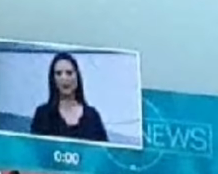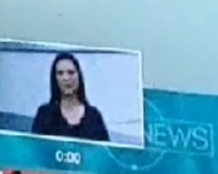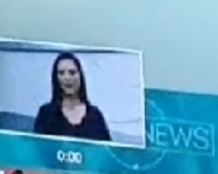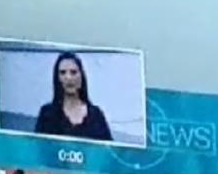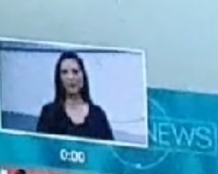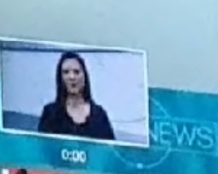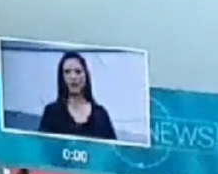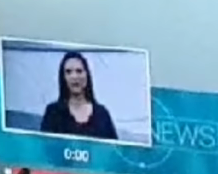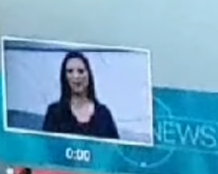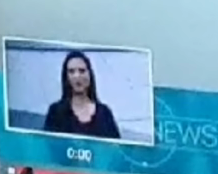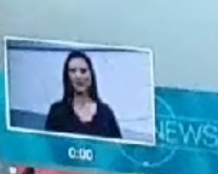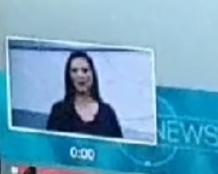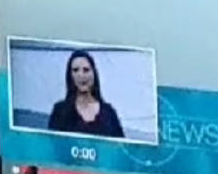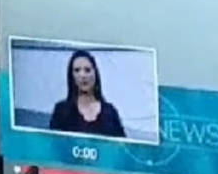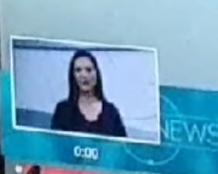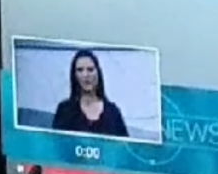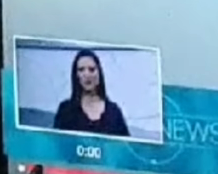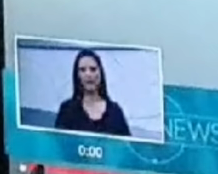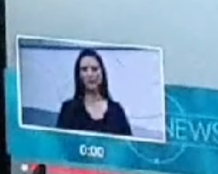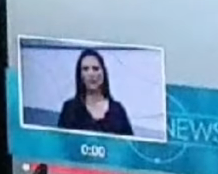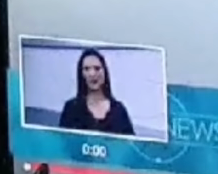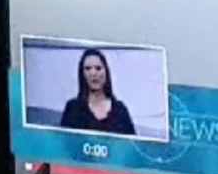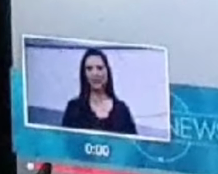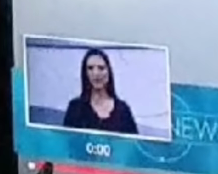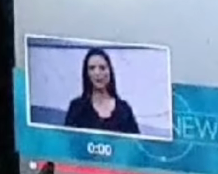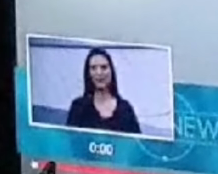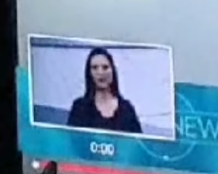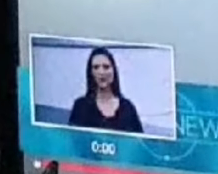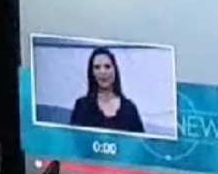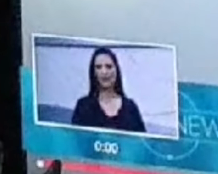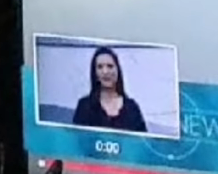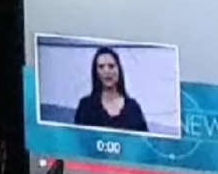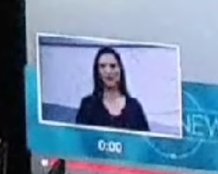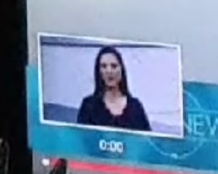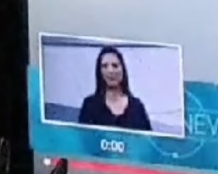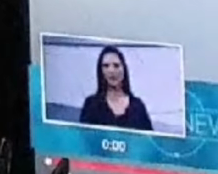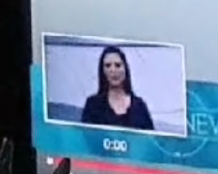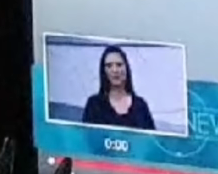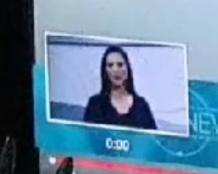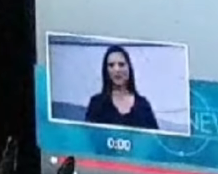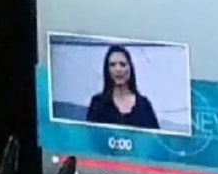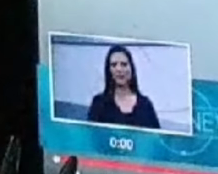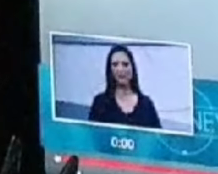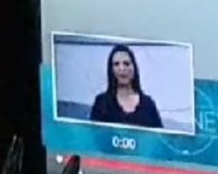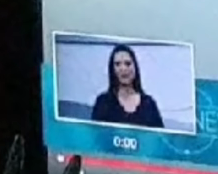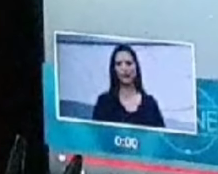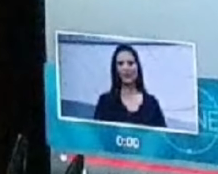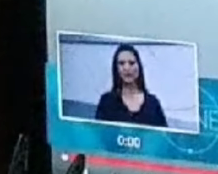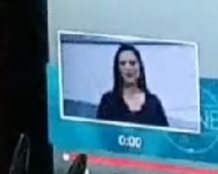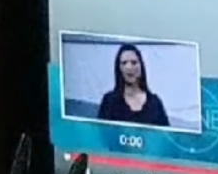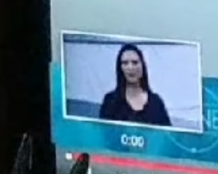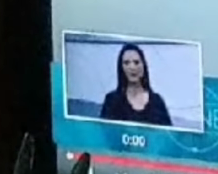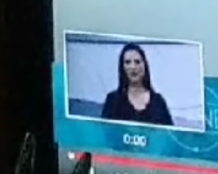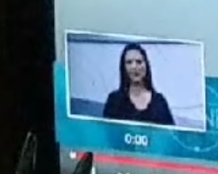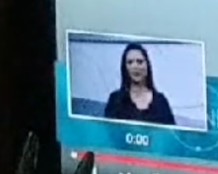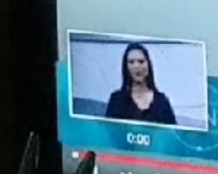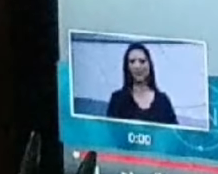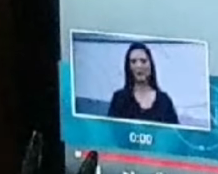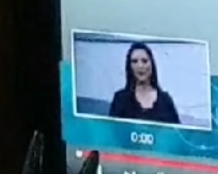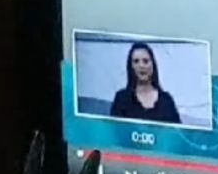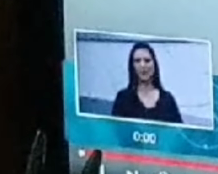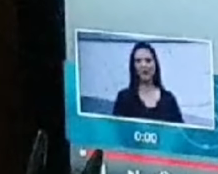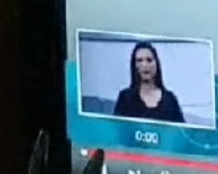começou só olhando campanha. Já no fim do seu primeiro mandato, muita coisa pessoal ele tinha pedido